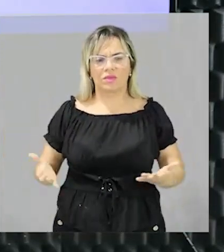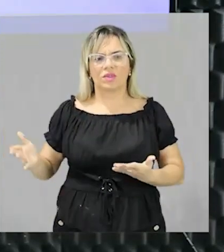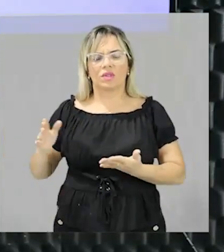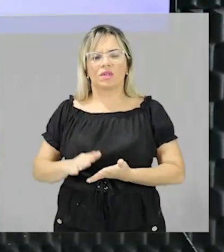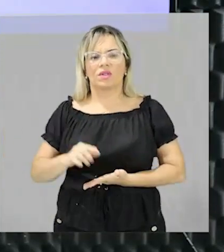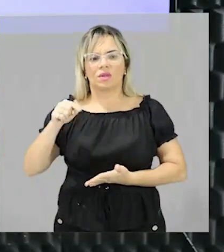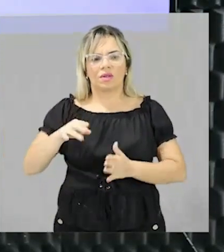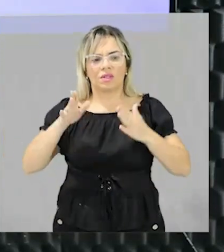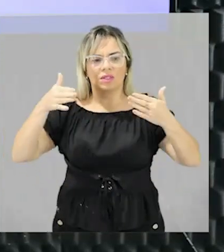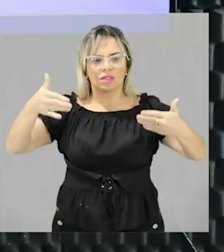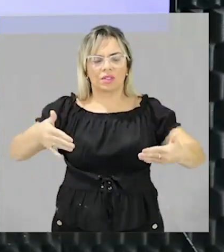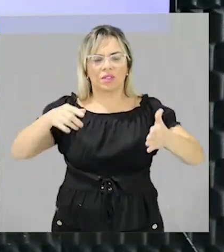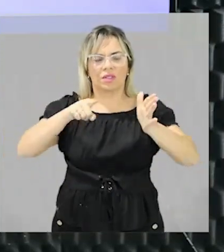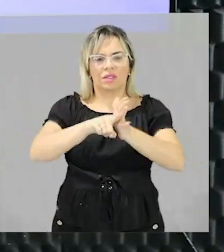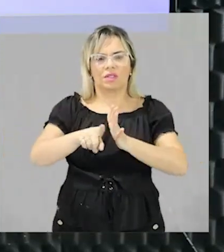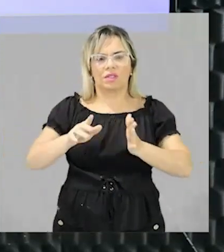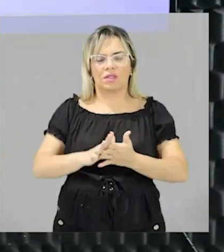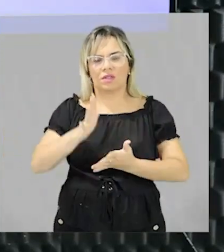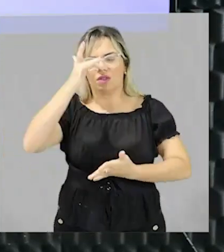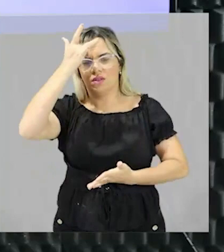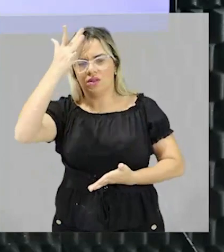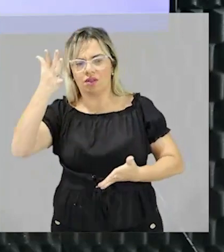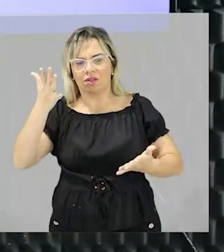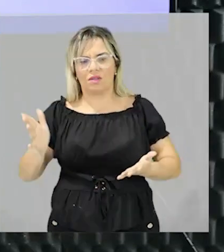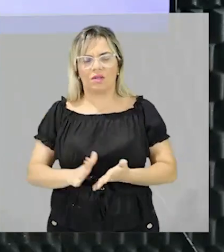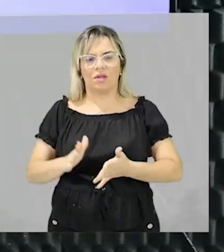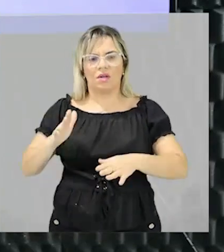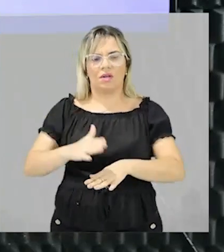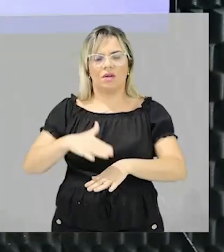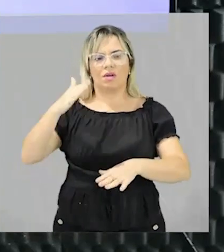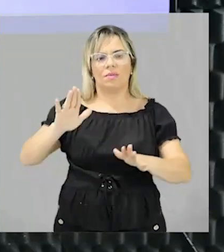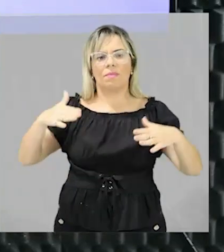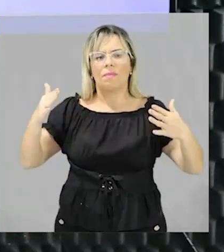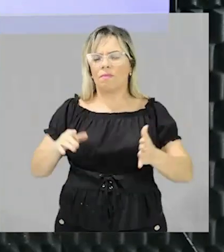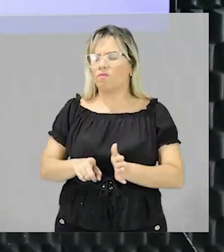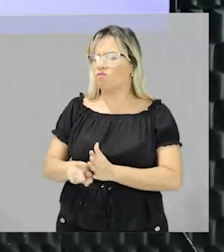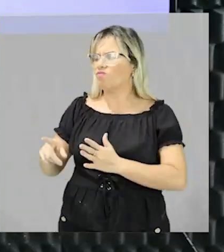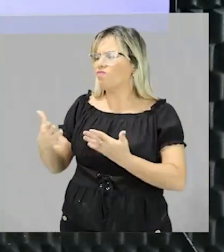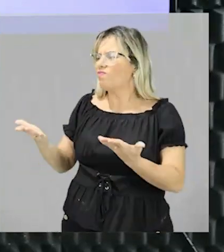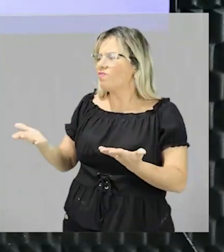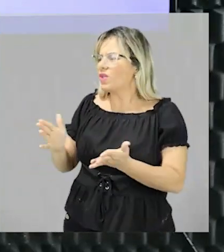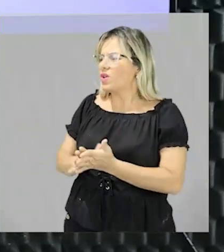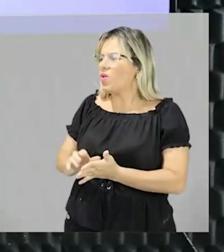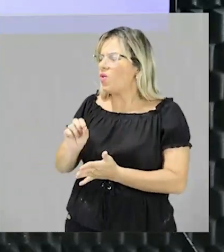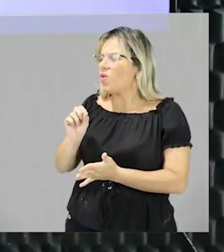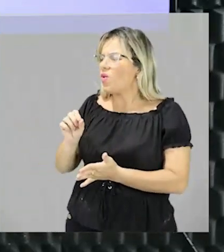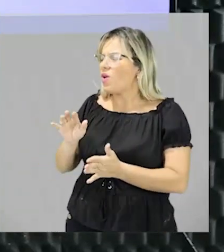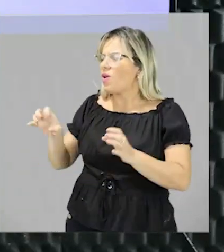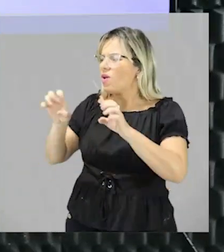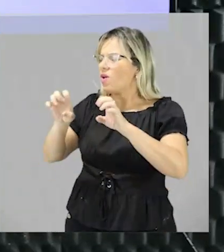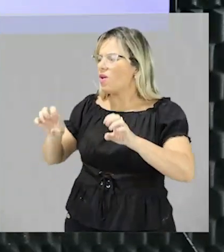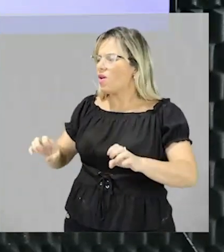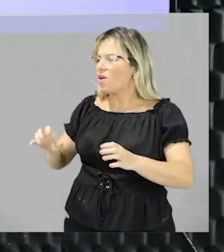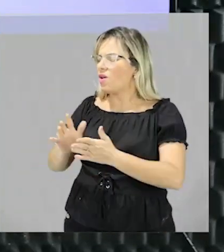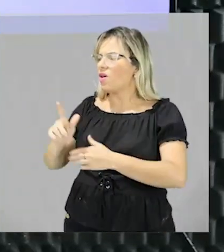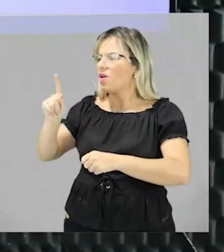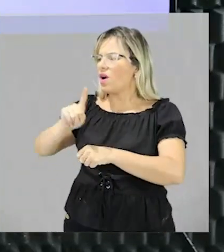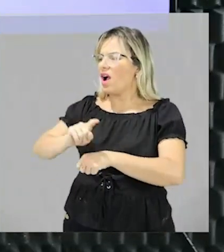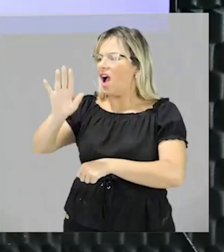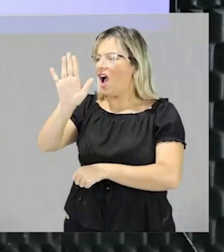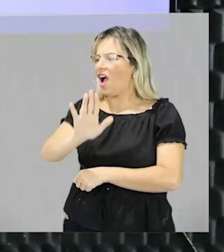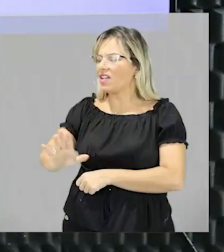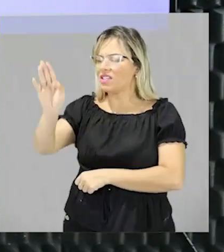da questão, galera, tá? Vou te facilitar essa questão ainda mais. Marcos, quais são as estruturas geológicas existentes no